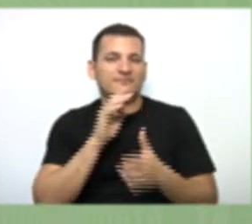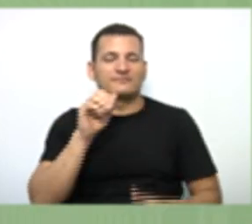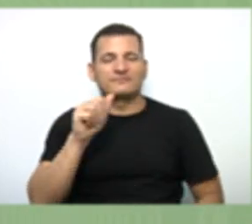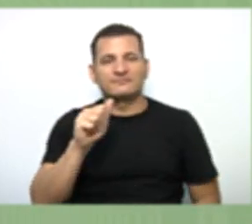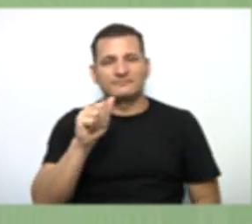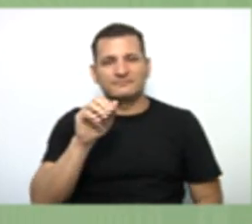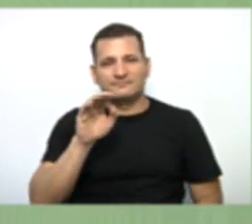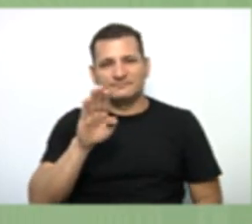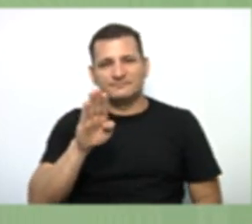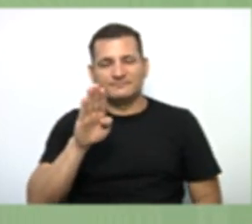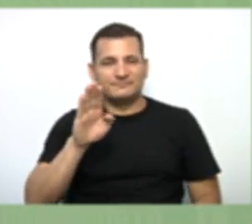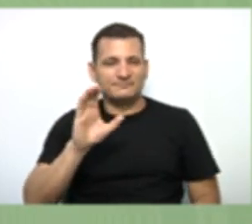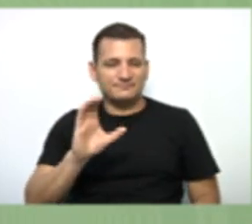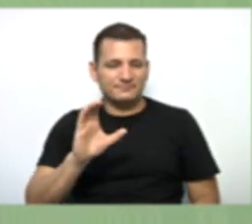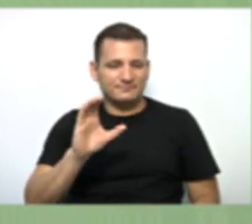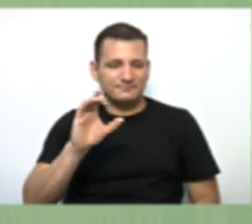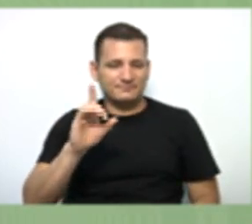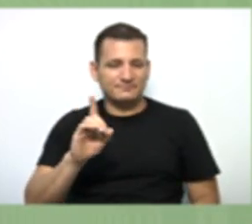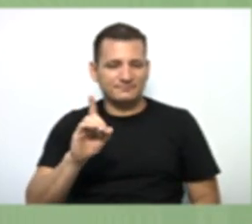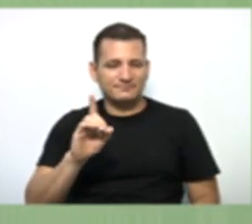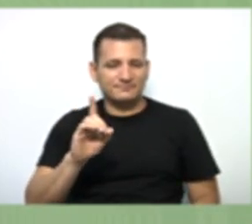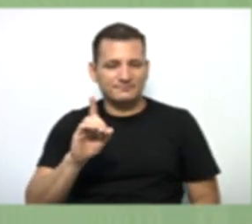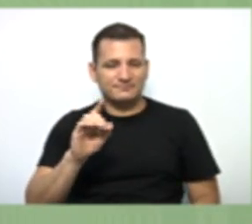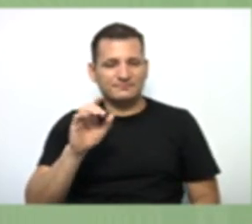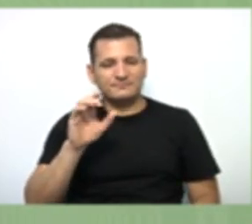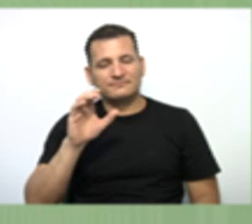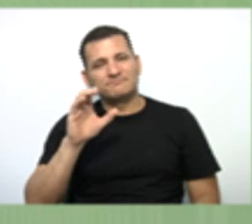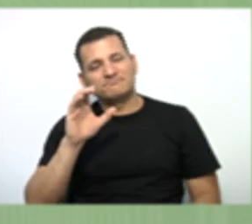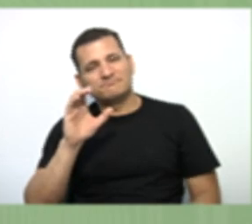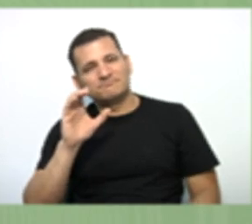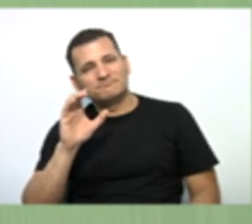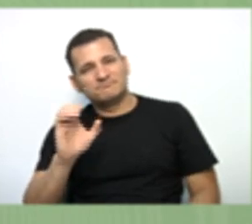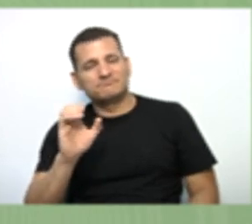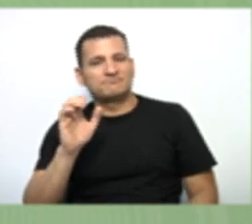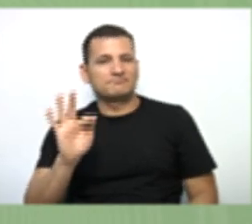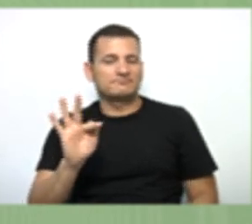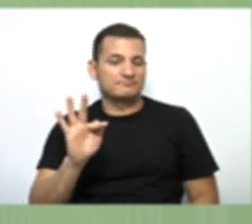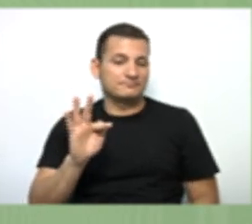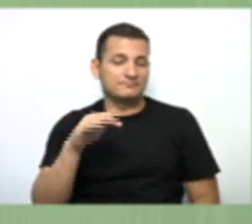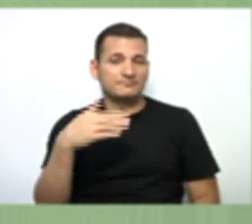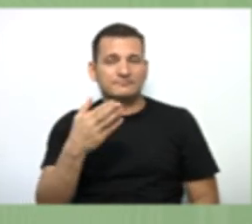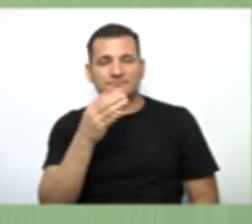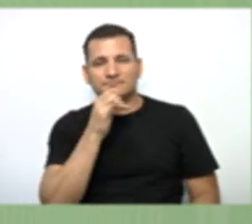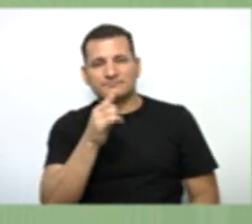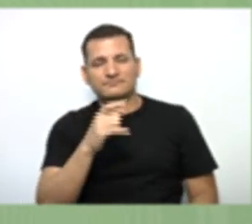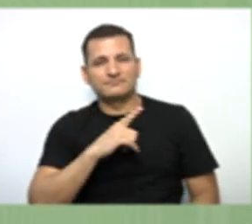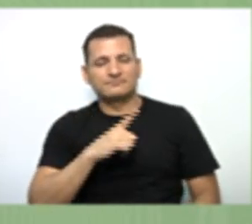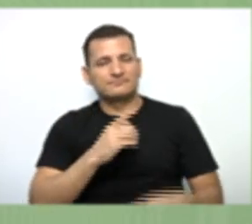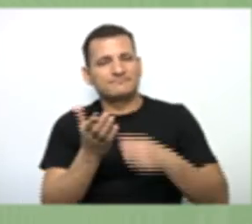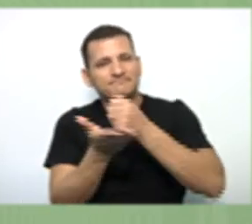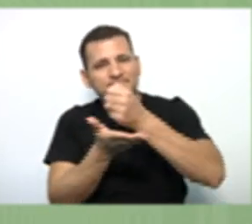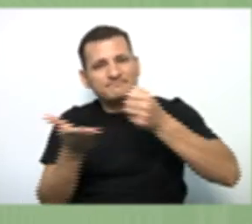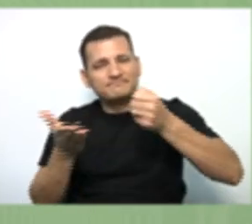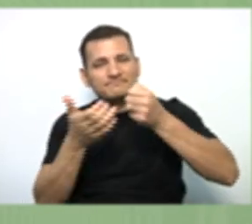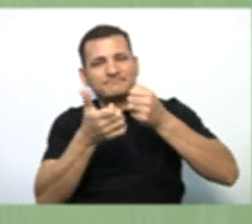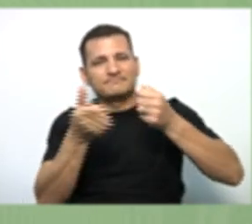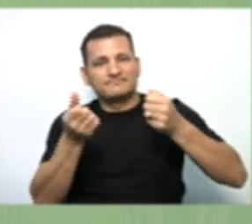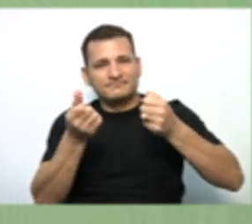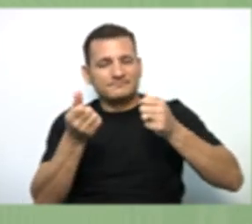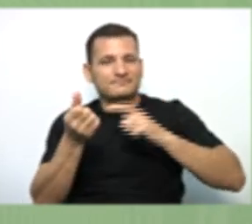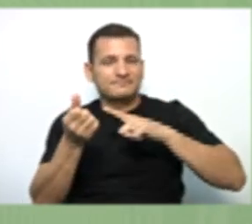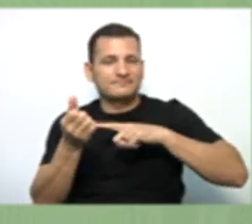C, D, E, F. Então, se tivermos uma base 16, temos até o número 9, e